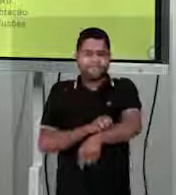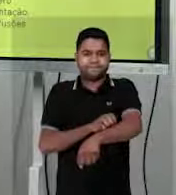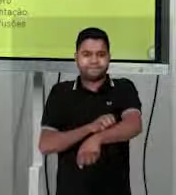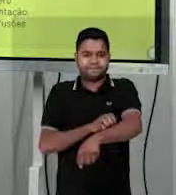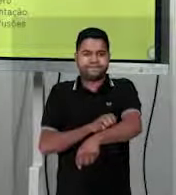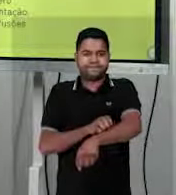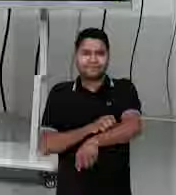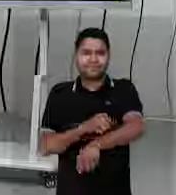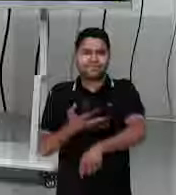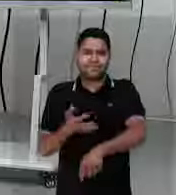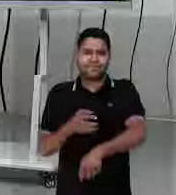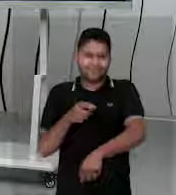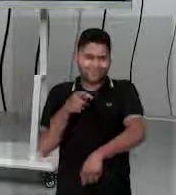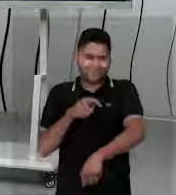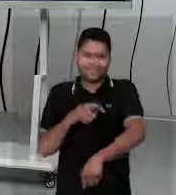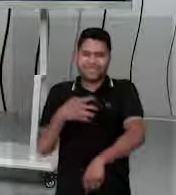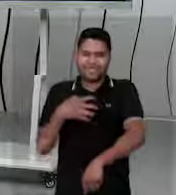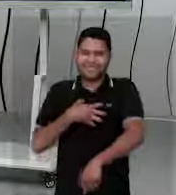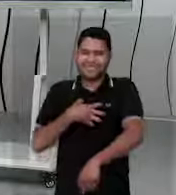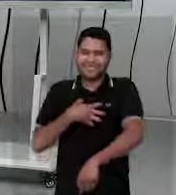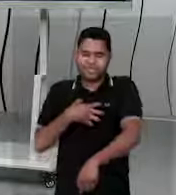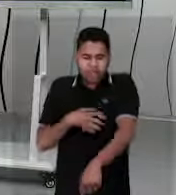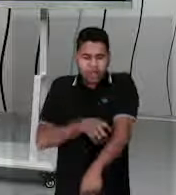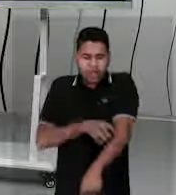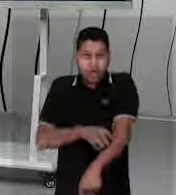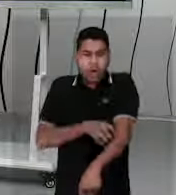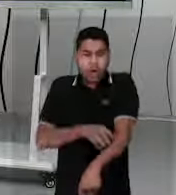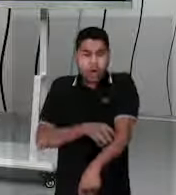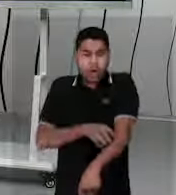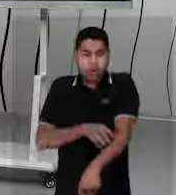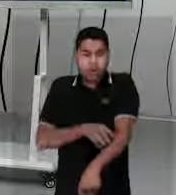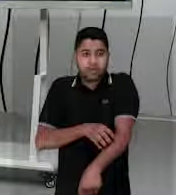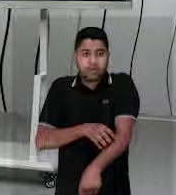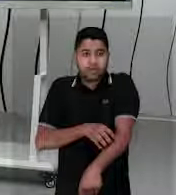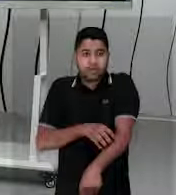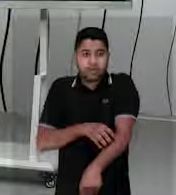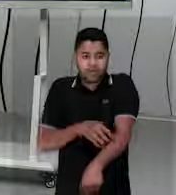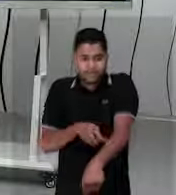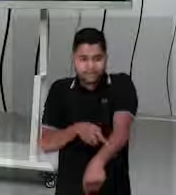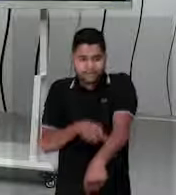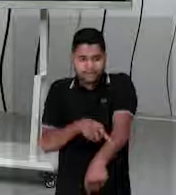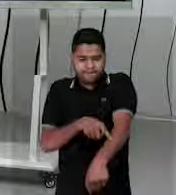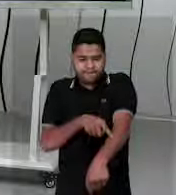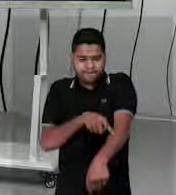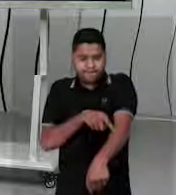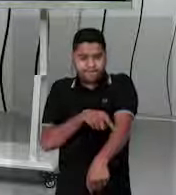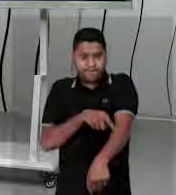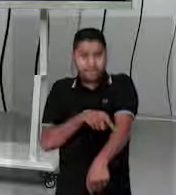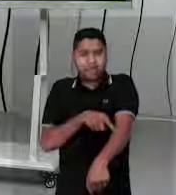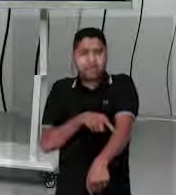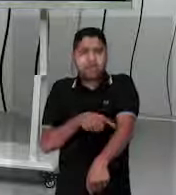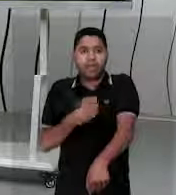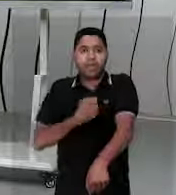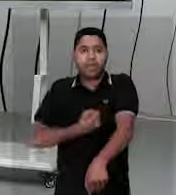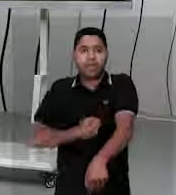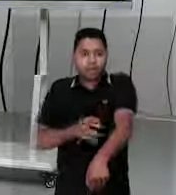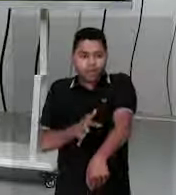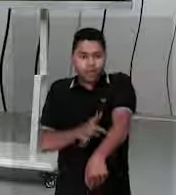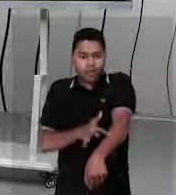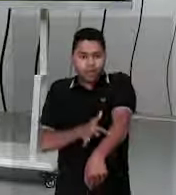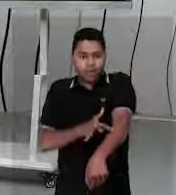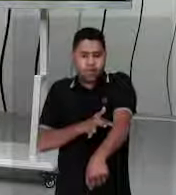ter sentir, né, um incômodo, ela coça, e quando ela coça, ela faz uma abertura na pele, o que faz com